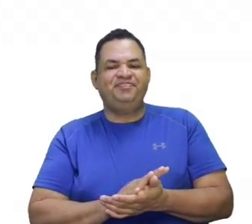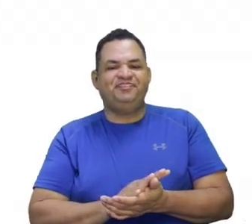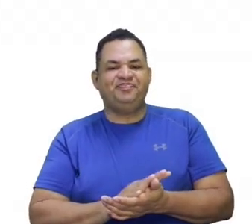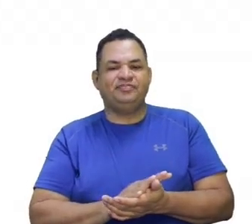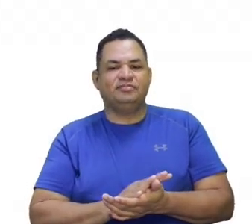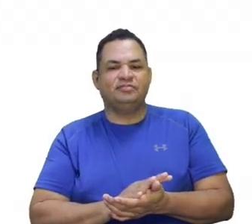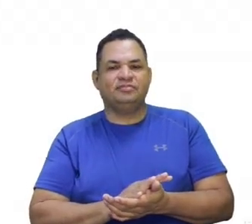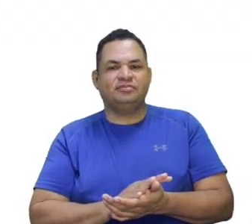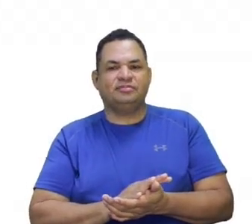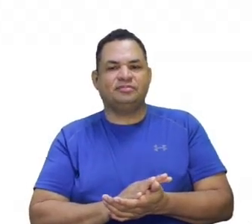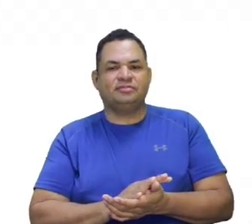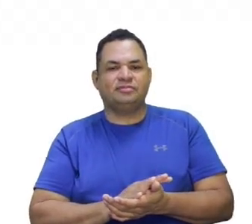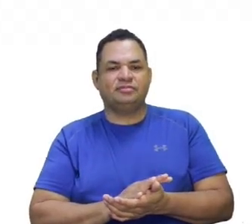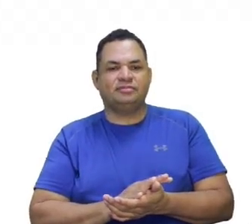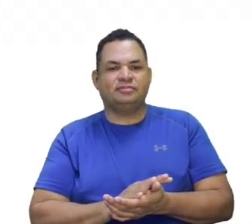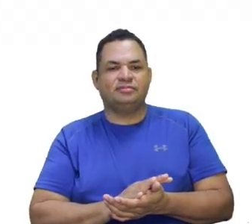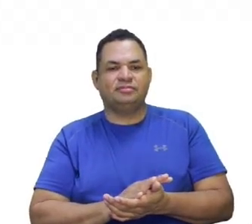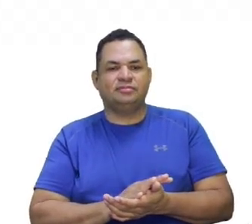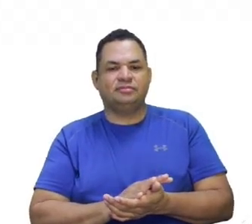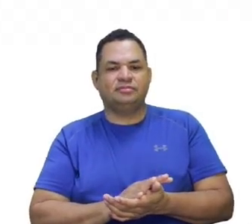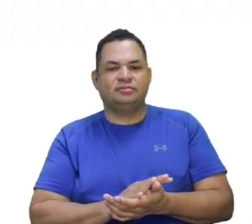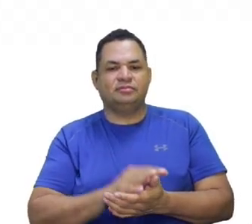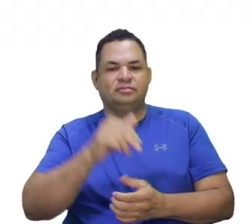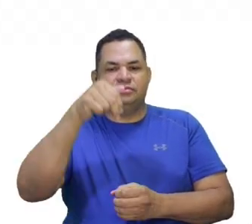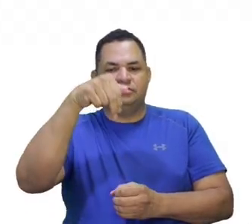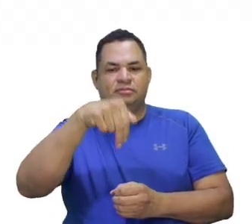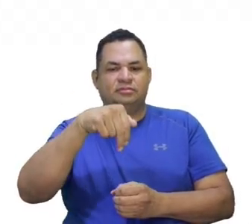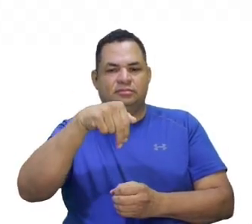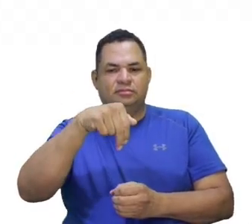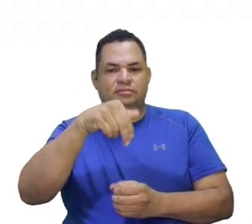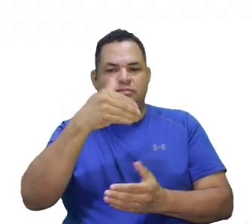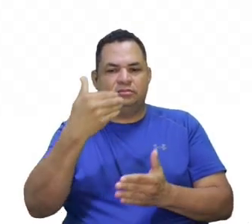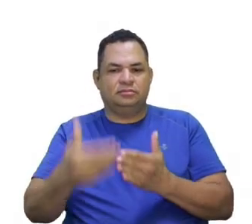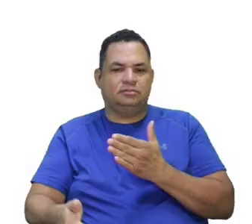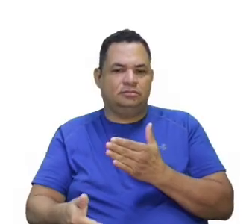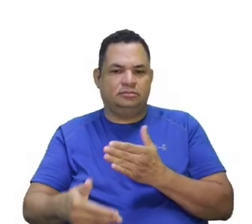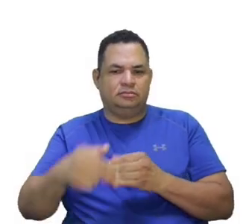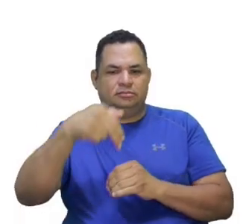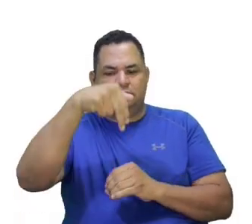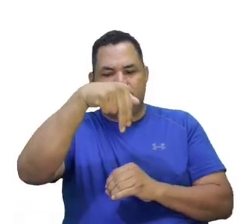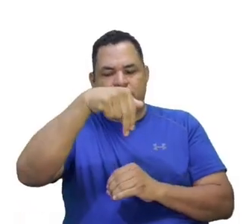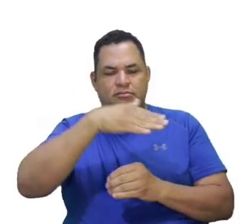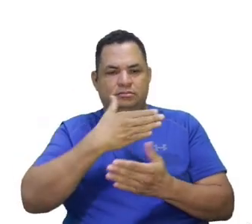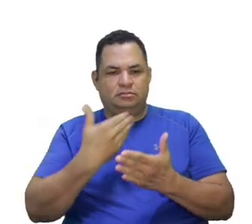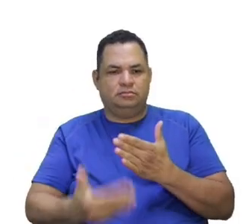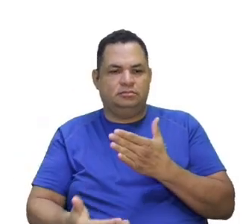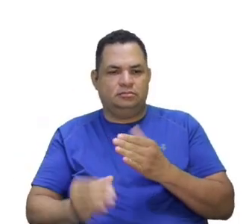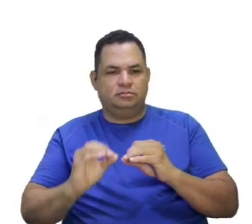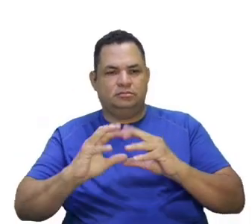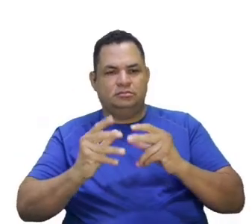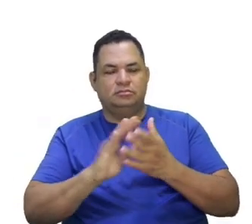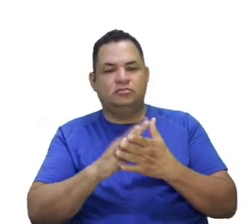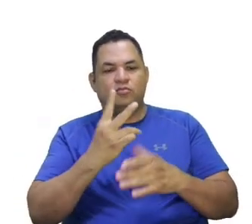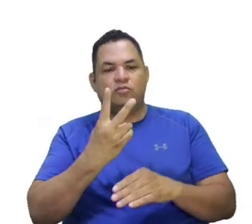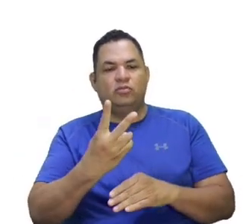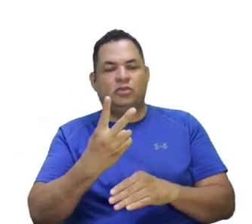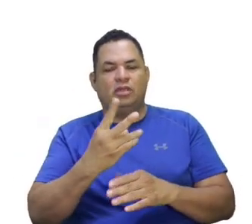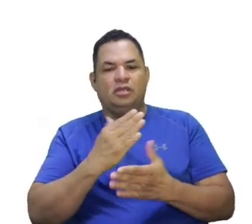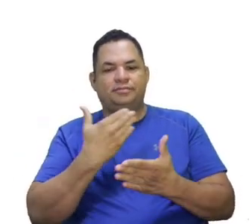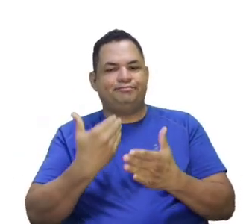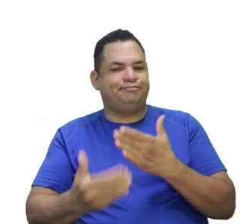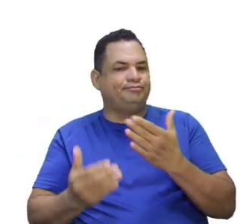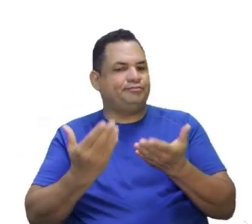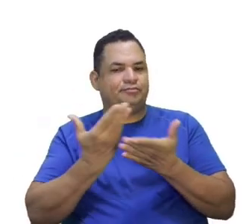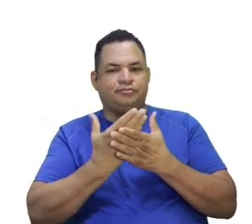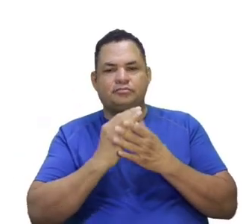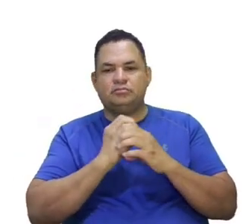vai perder a camada N toda. Os 2 elétrons vão embora, a camada deixa